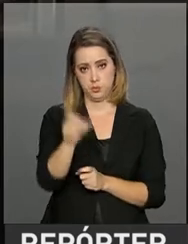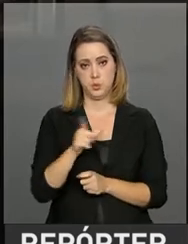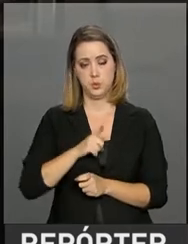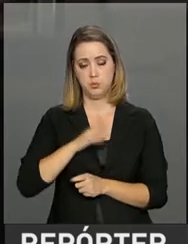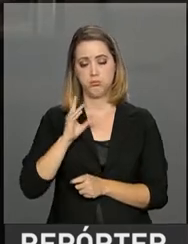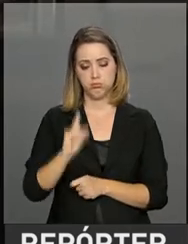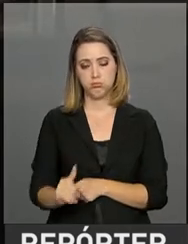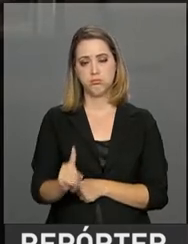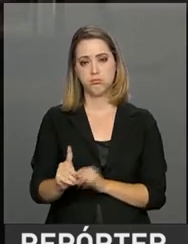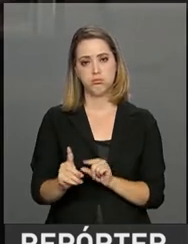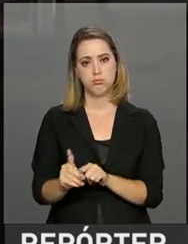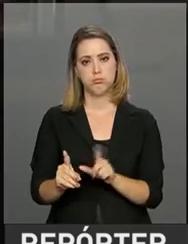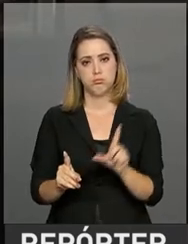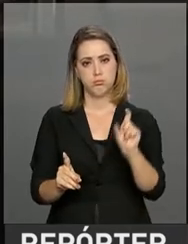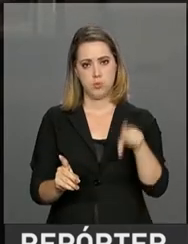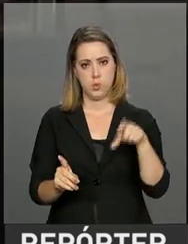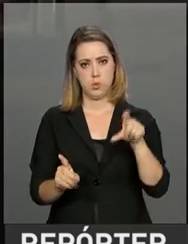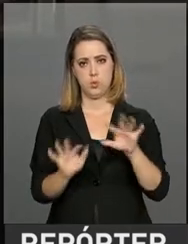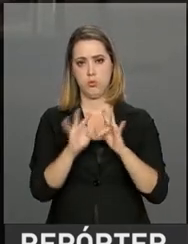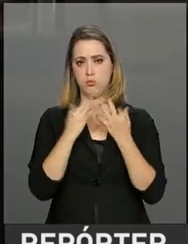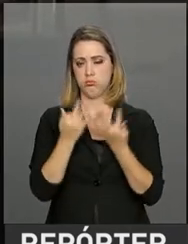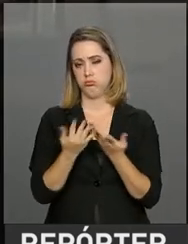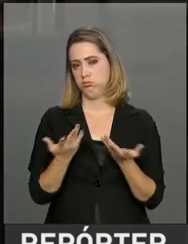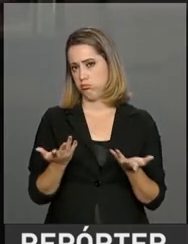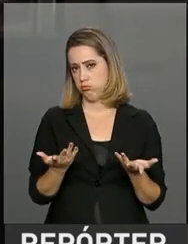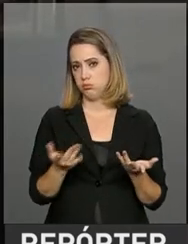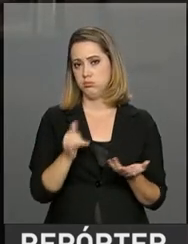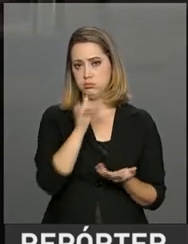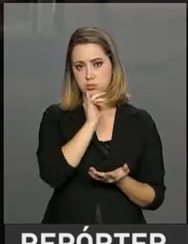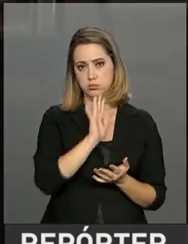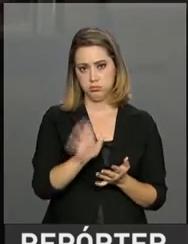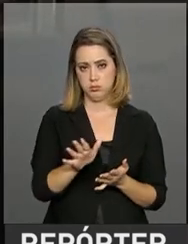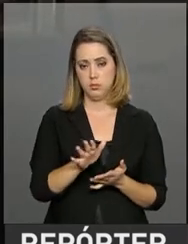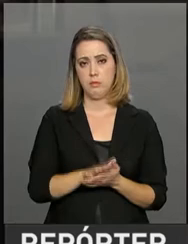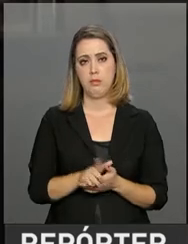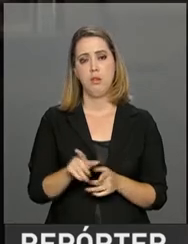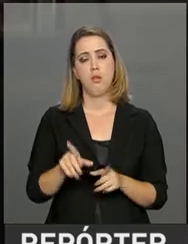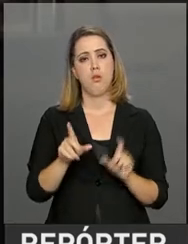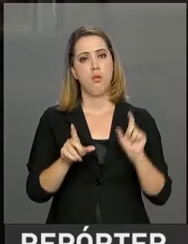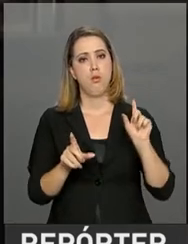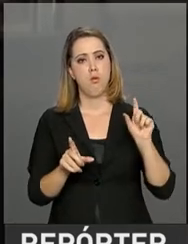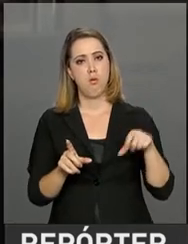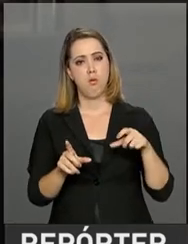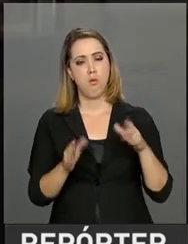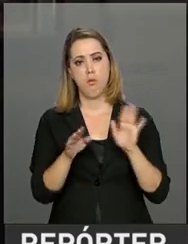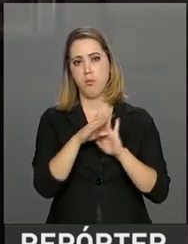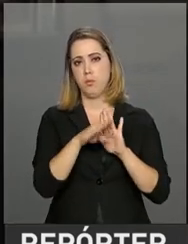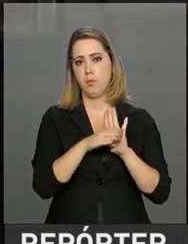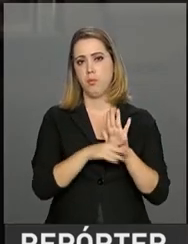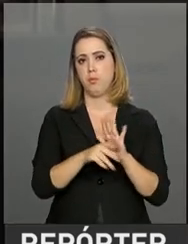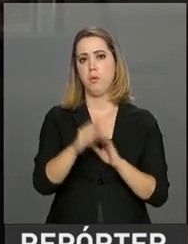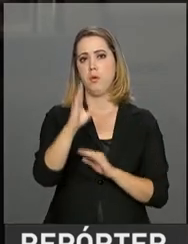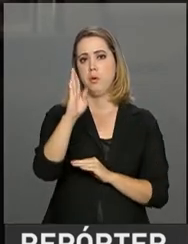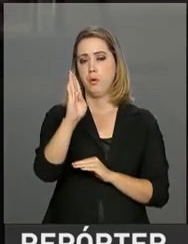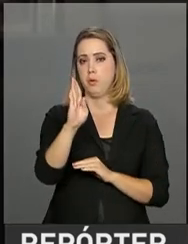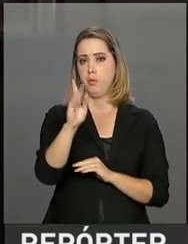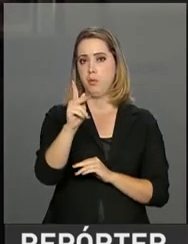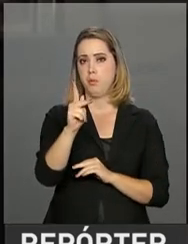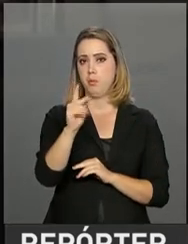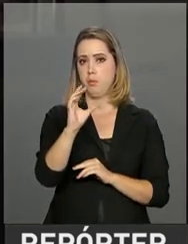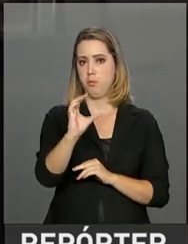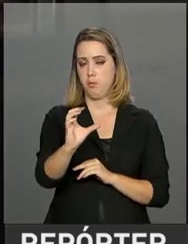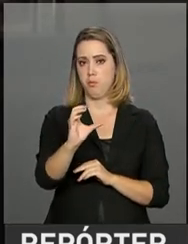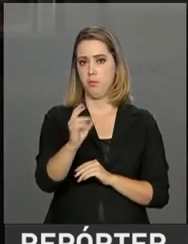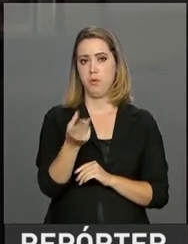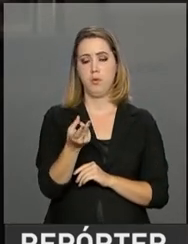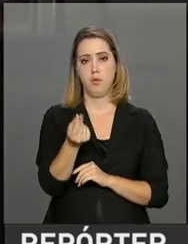não de técnica quer um programa com bolsa família um programa com o benefício de prestação continuada que é em valores é